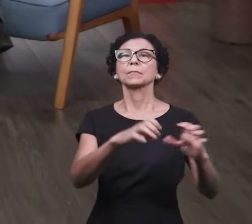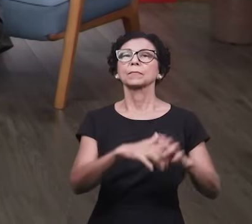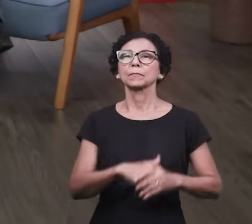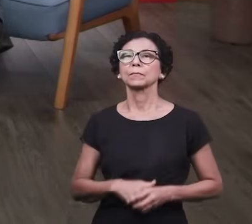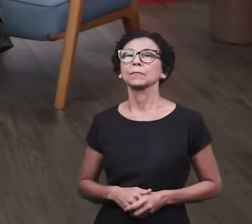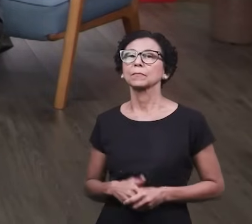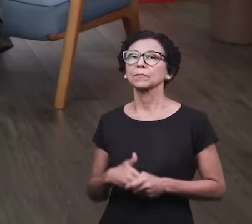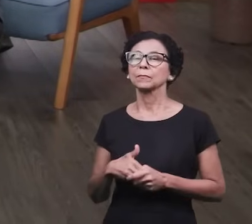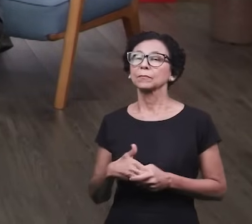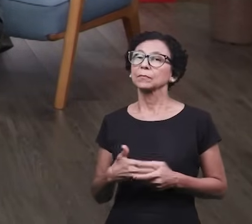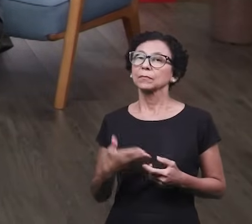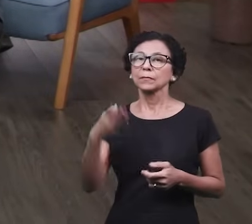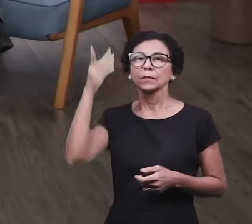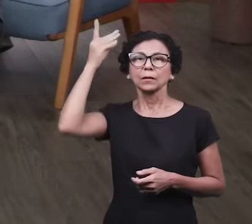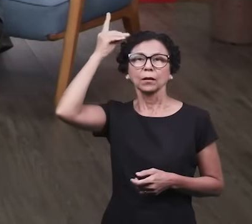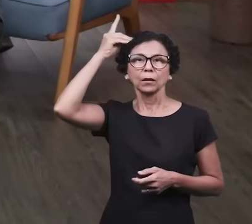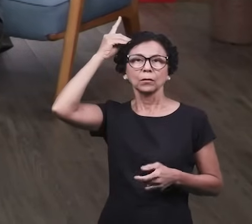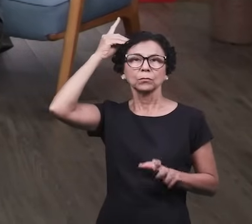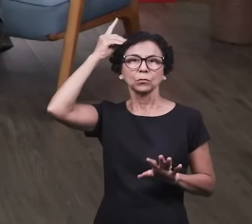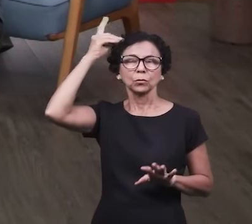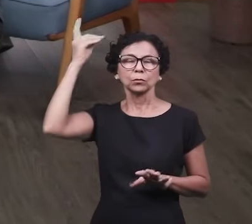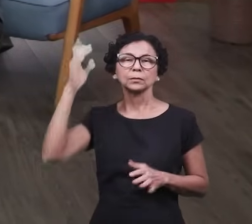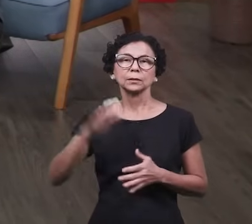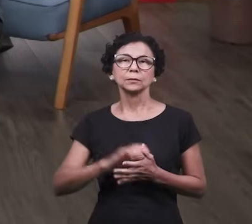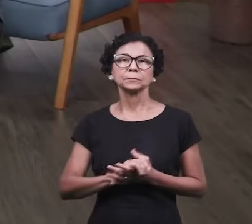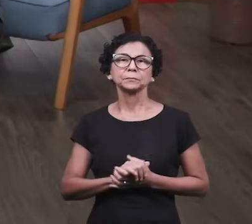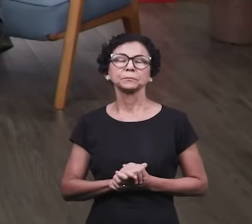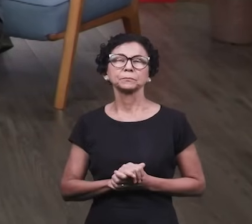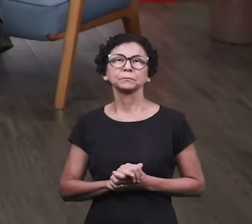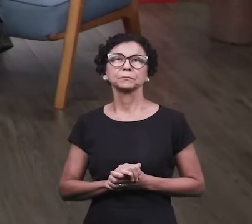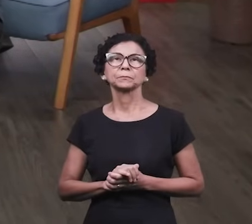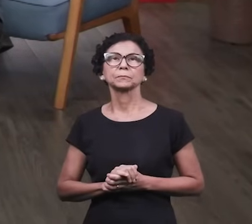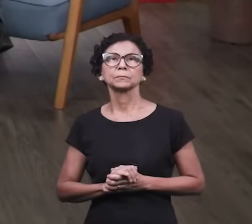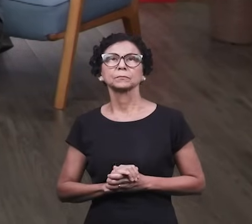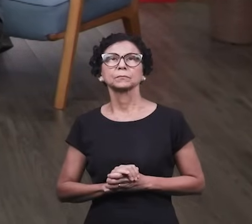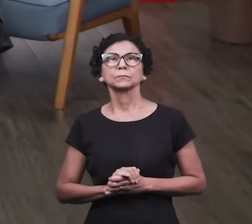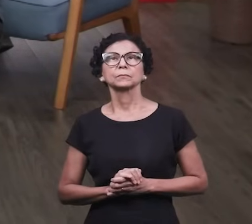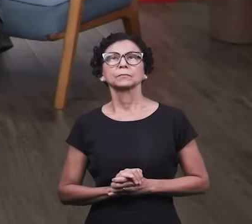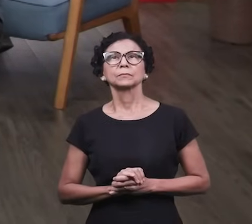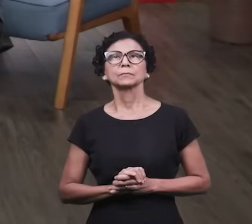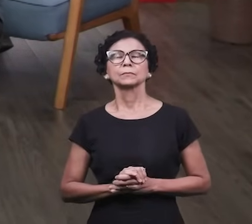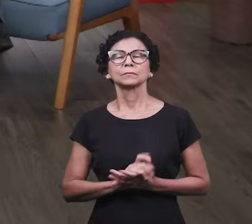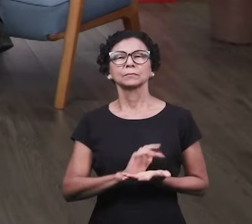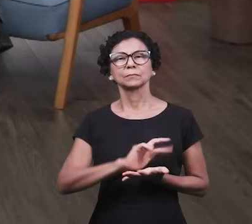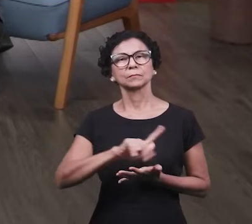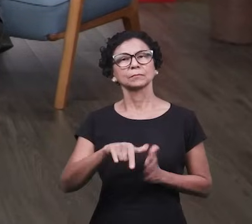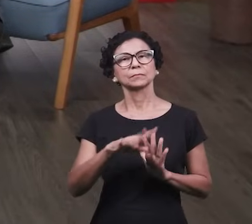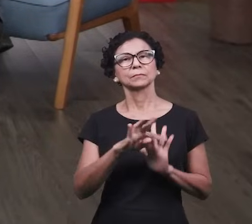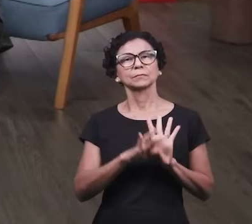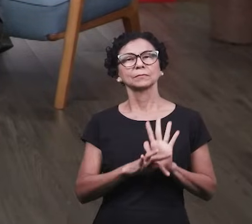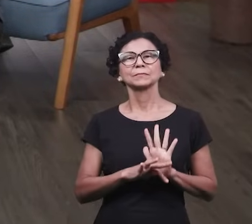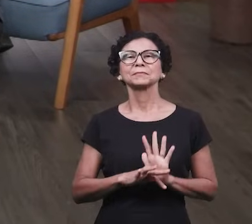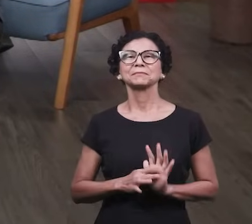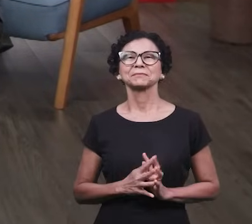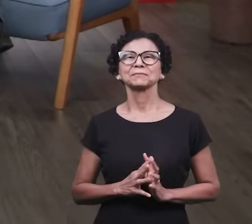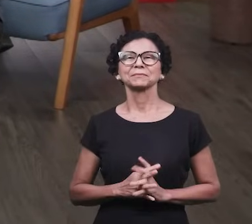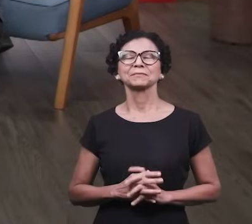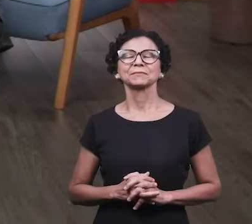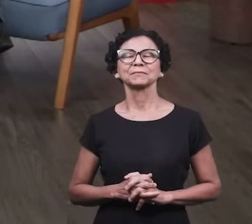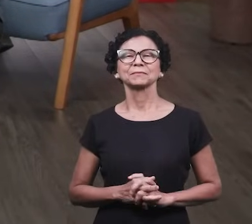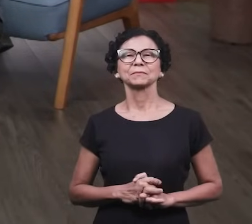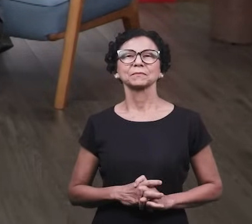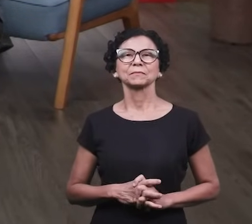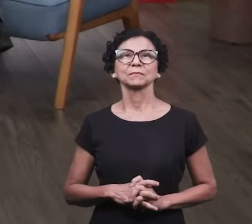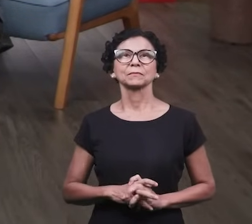dons espirituais, ou um dom em particular, dom de ciências. Né? Um texto, né? Tem vários, né? Tem vários. Sim. Desse aspecto, o Espírito